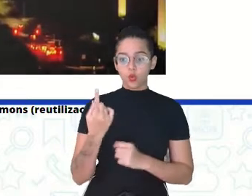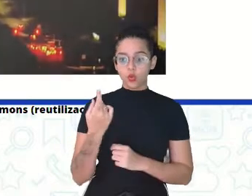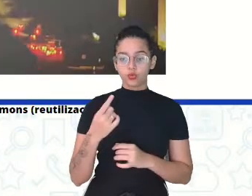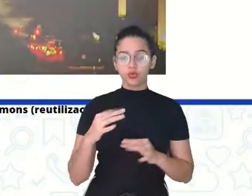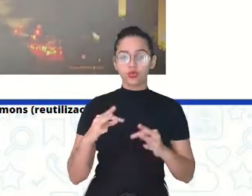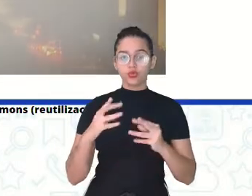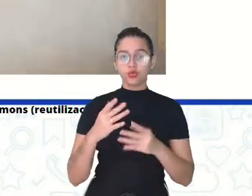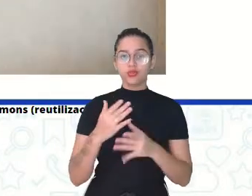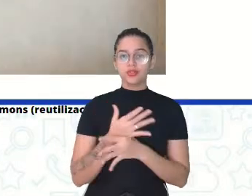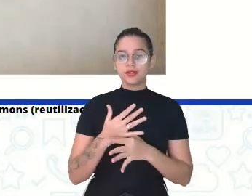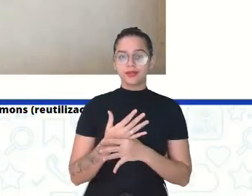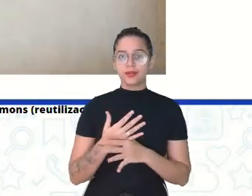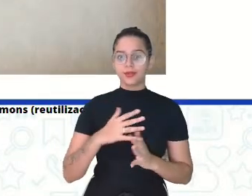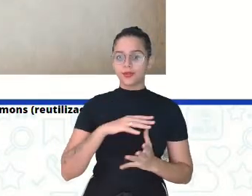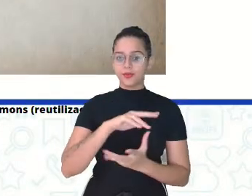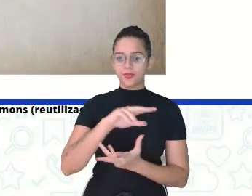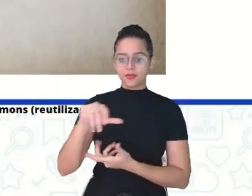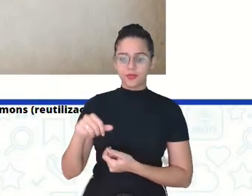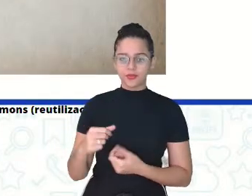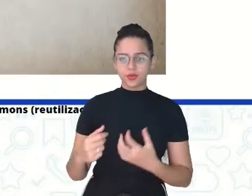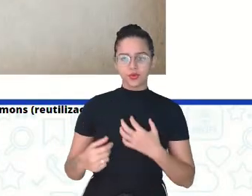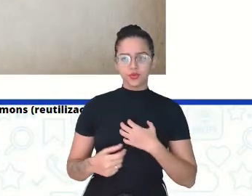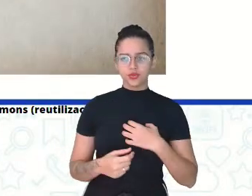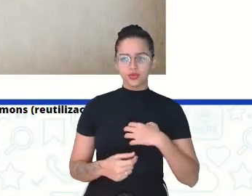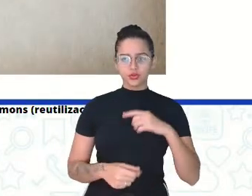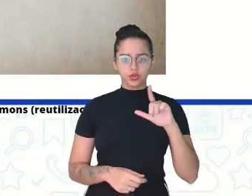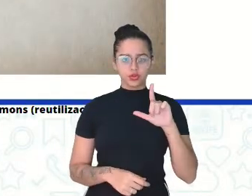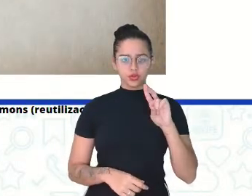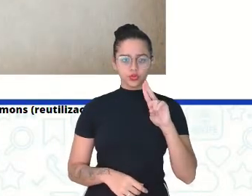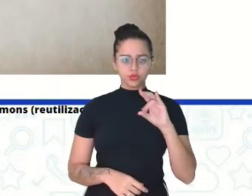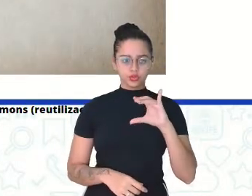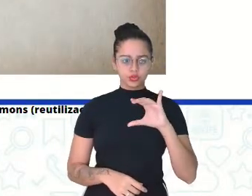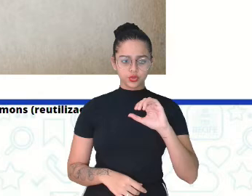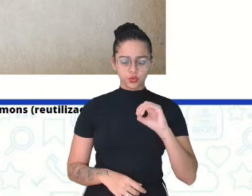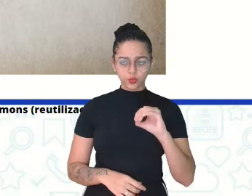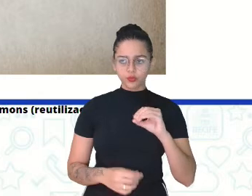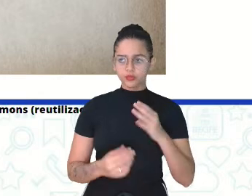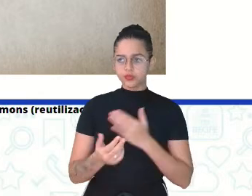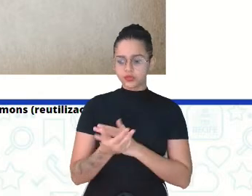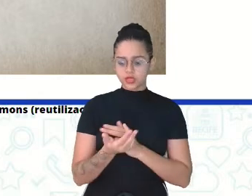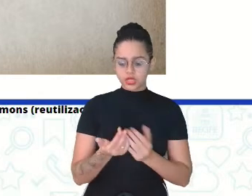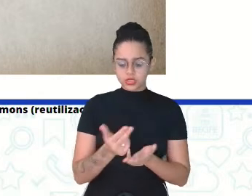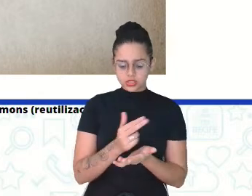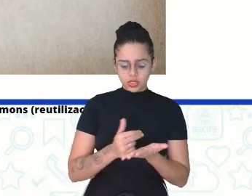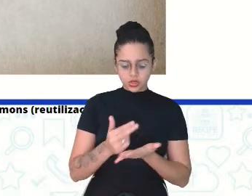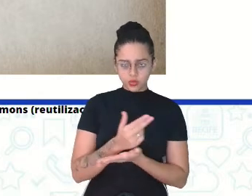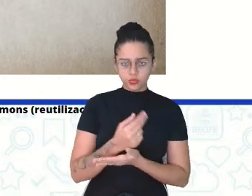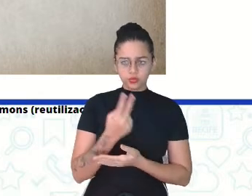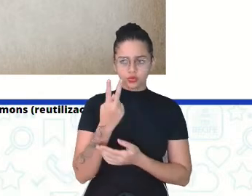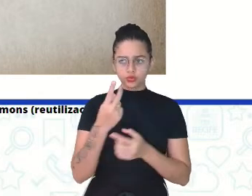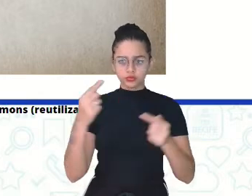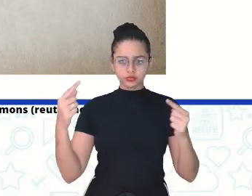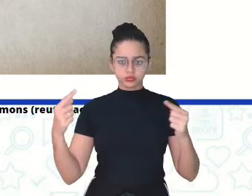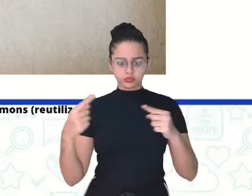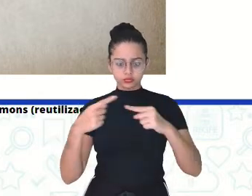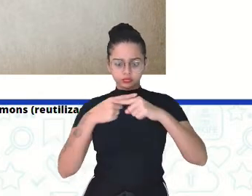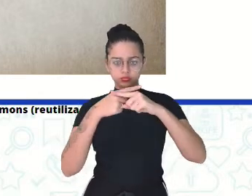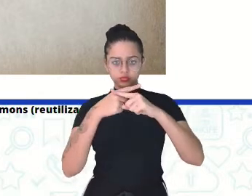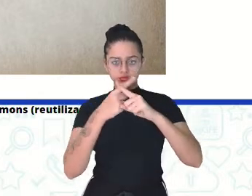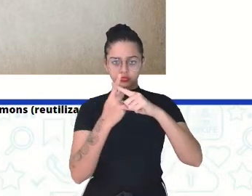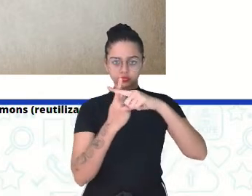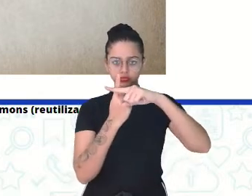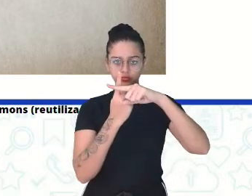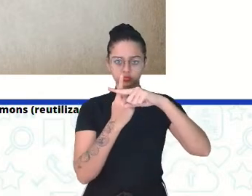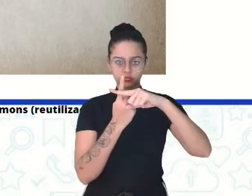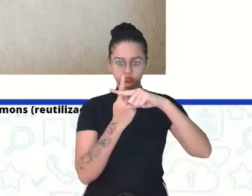planeta. A forma com que Lúcio Costa desenhou a cidade tem como base 2 eixos que se cruzam, um eixo